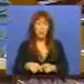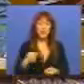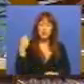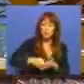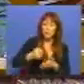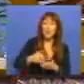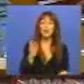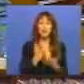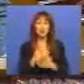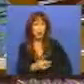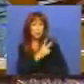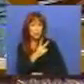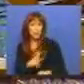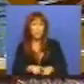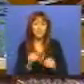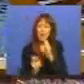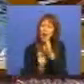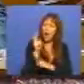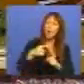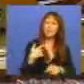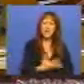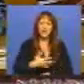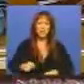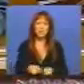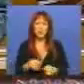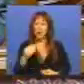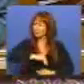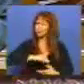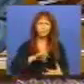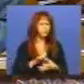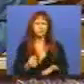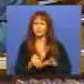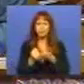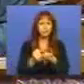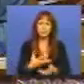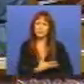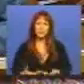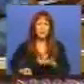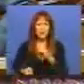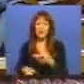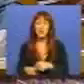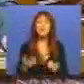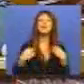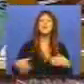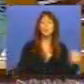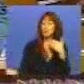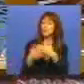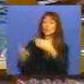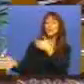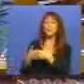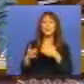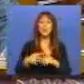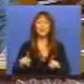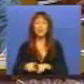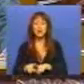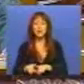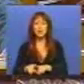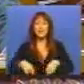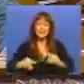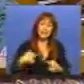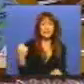propinas universitárias, no aumento de desempregados sem subsídio de desemprego, no encerramento dos próprios